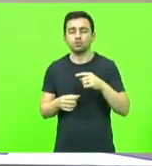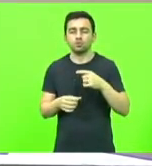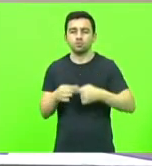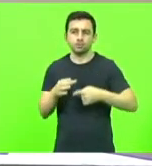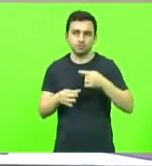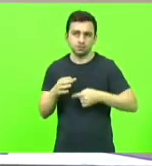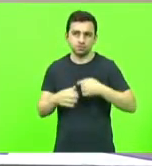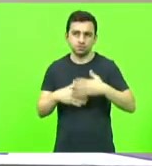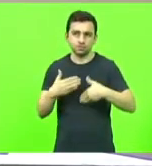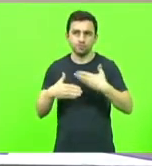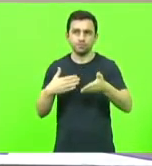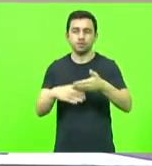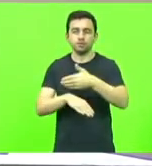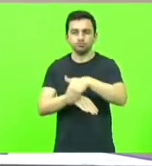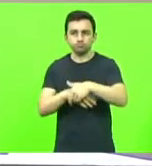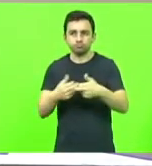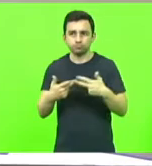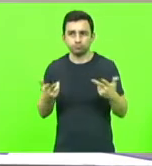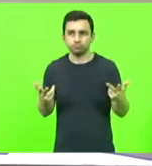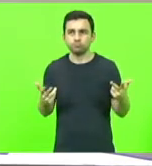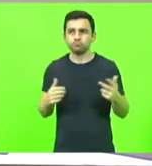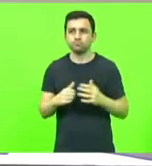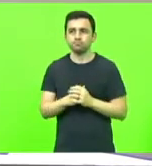Urbano. Em discussão.